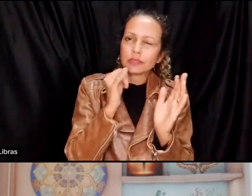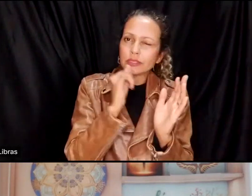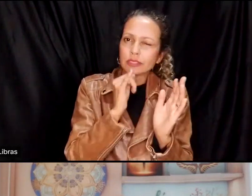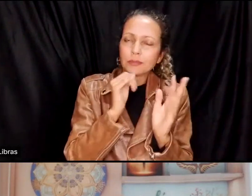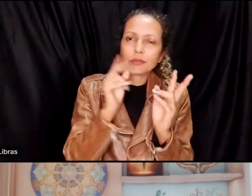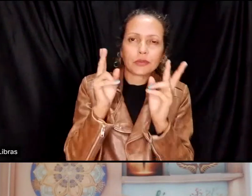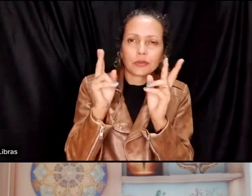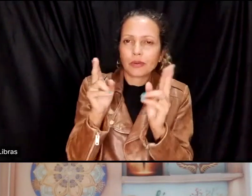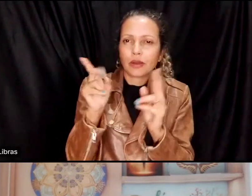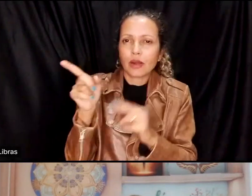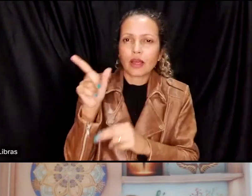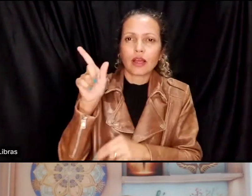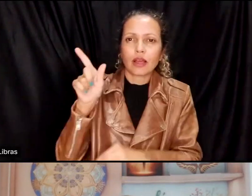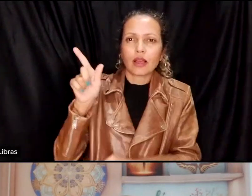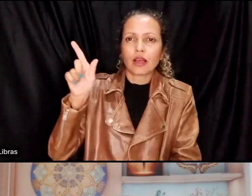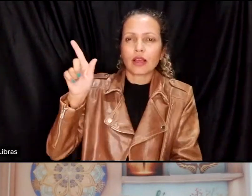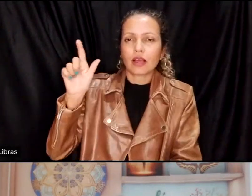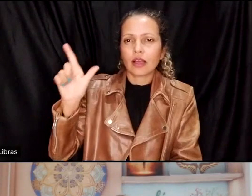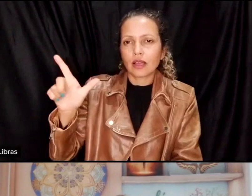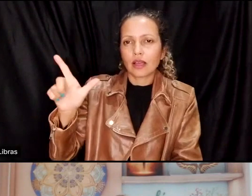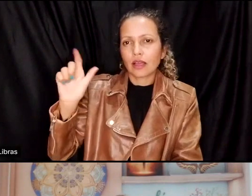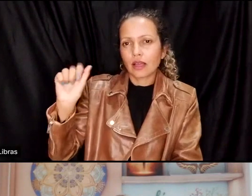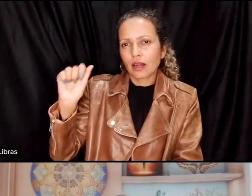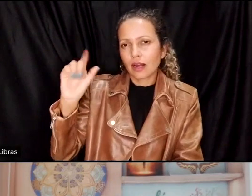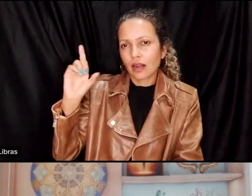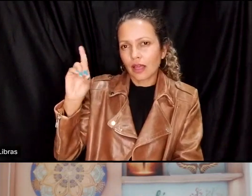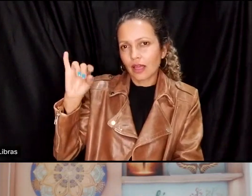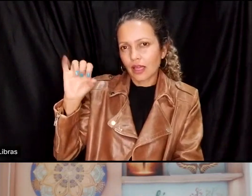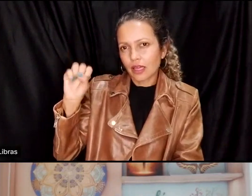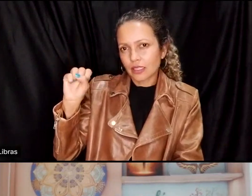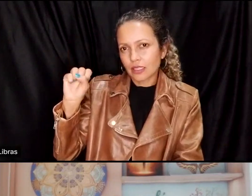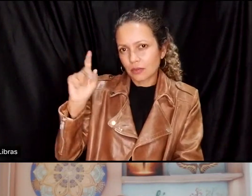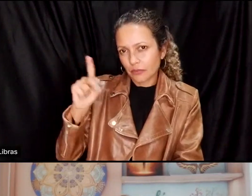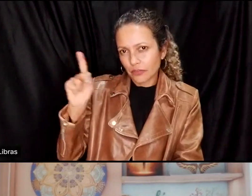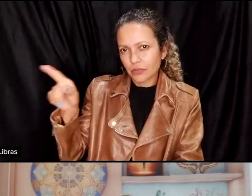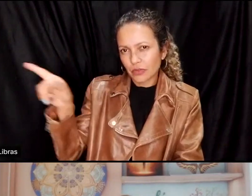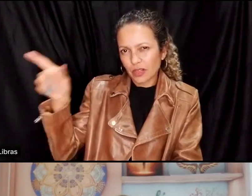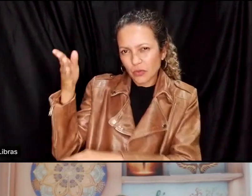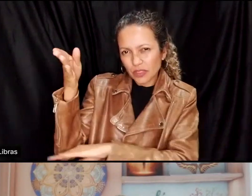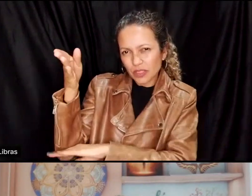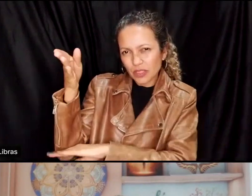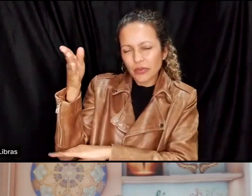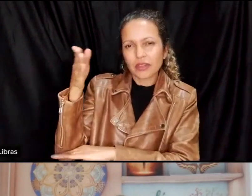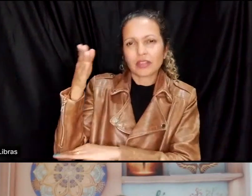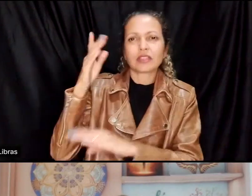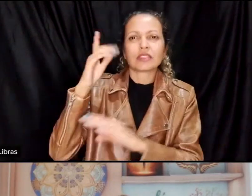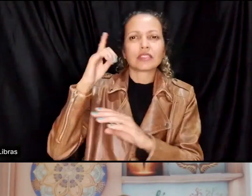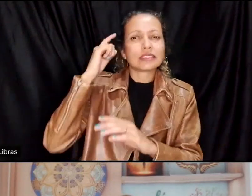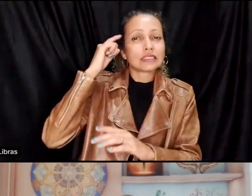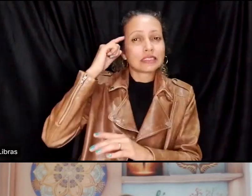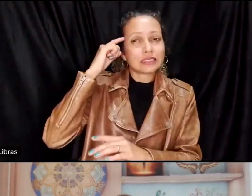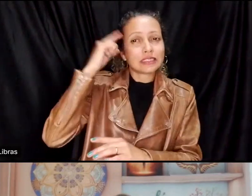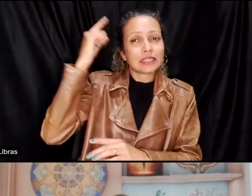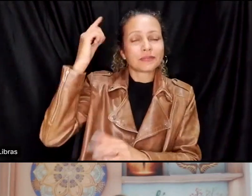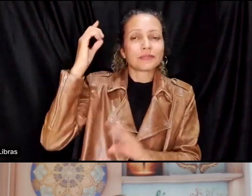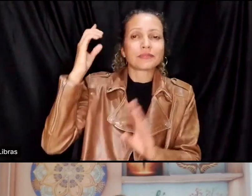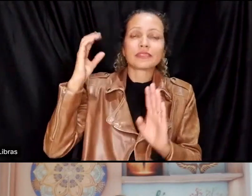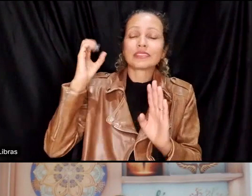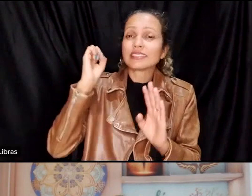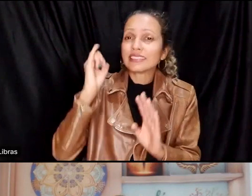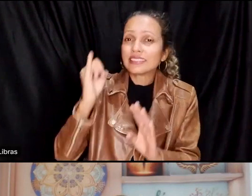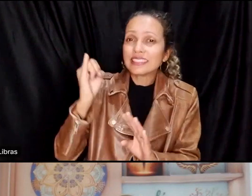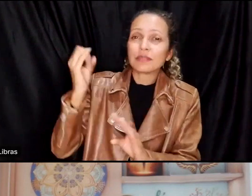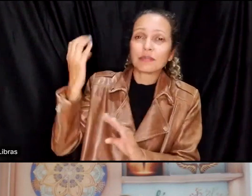consciência daquilo naquela época, jamais eu deixarei acontecer, né? Chamaria a polícia, porque qual é o direito